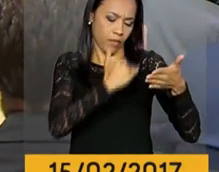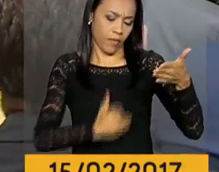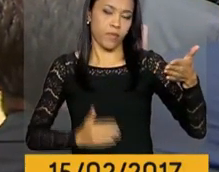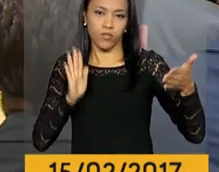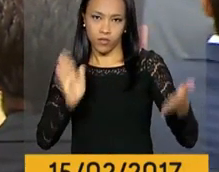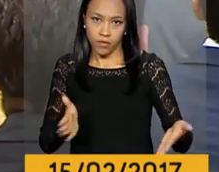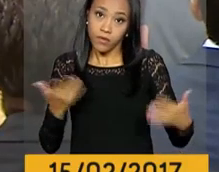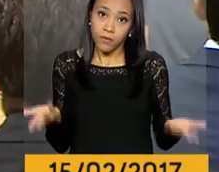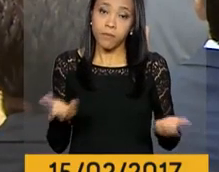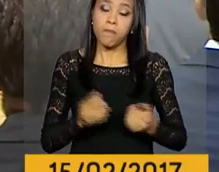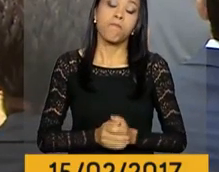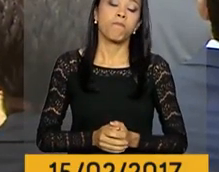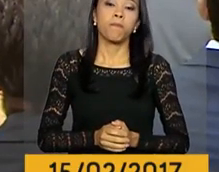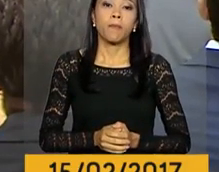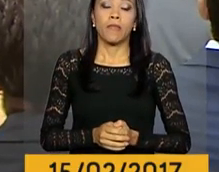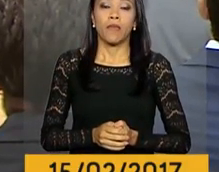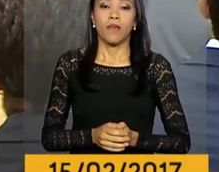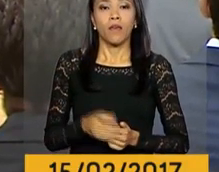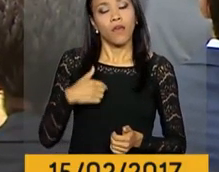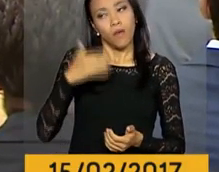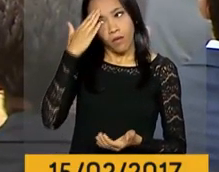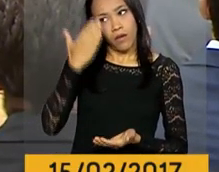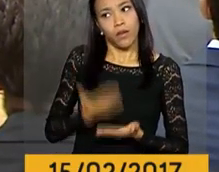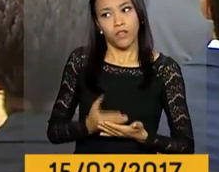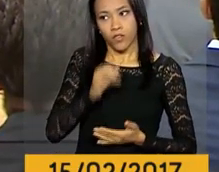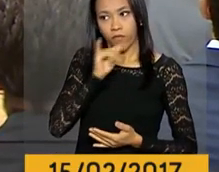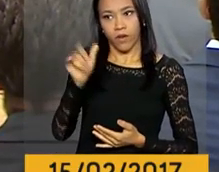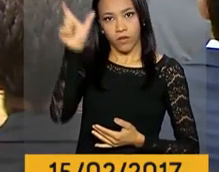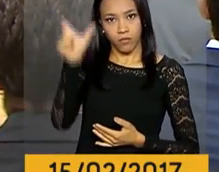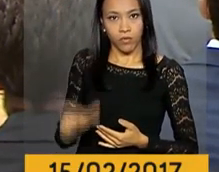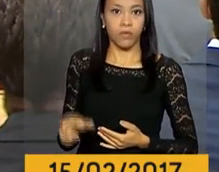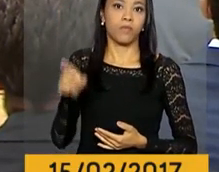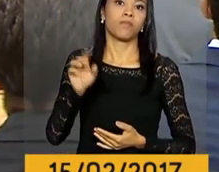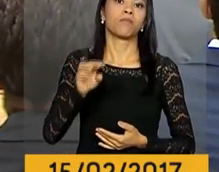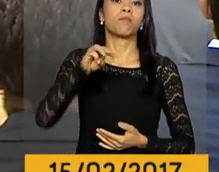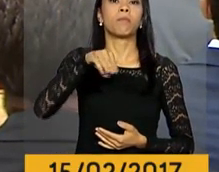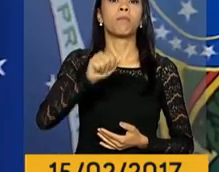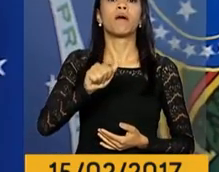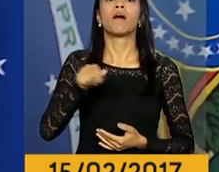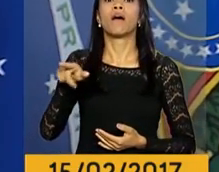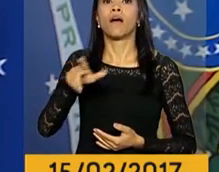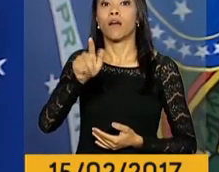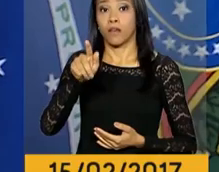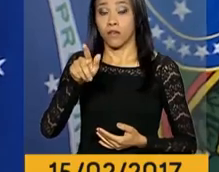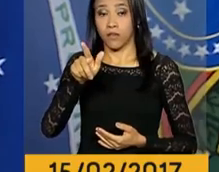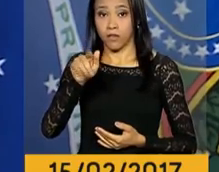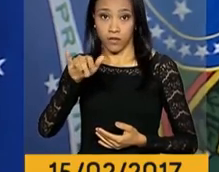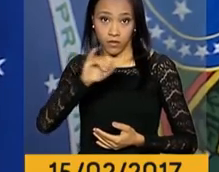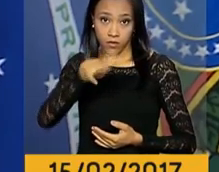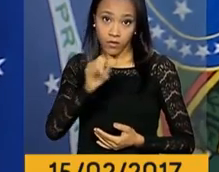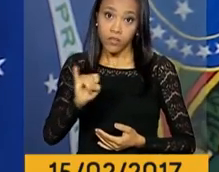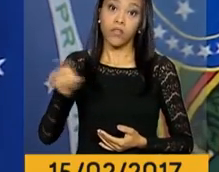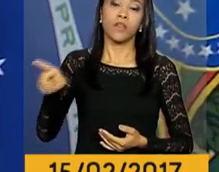Mas eu quero dizer uma coisa, creio, Bli, muito importante. Nós autorizamos 140.000